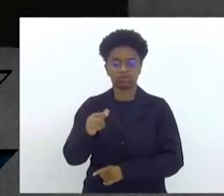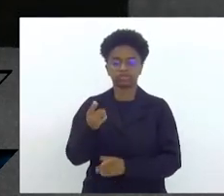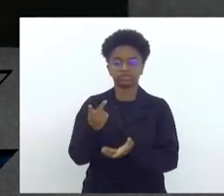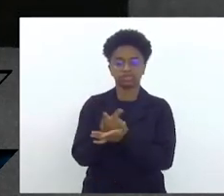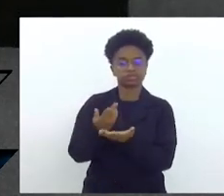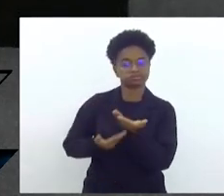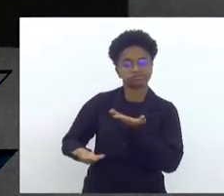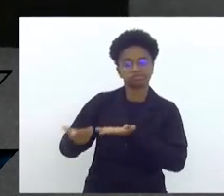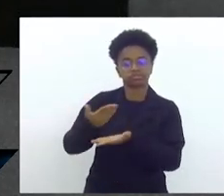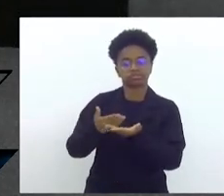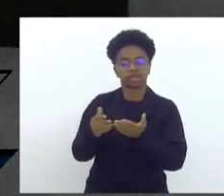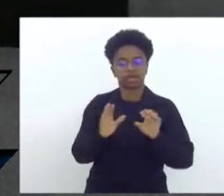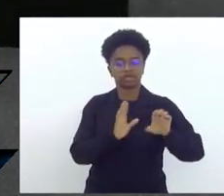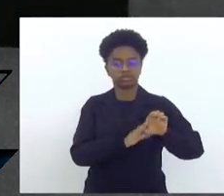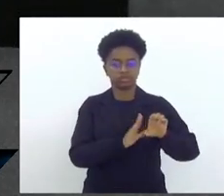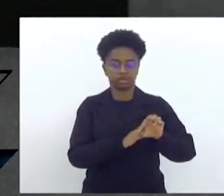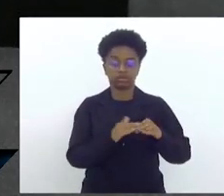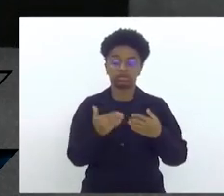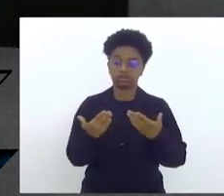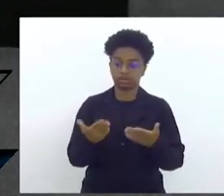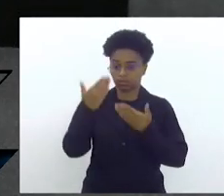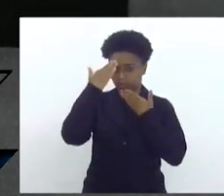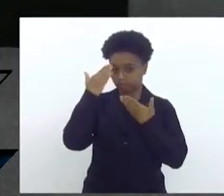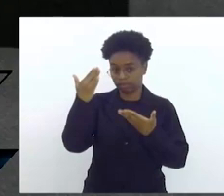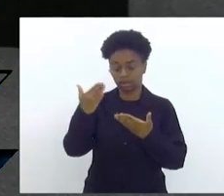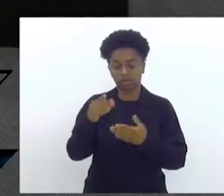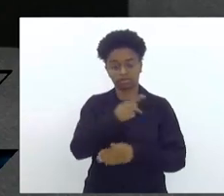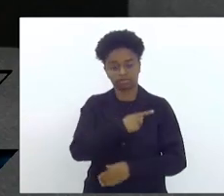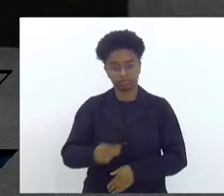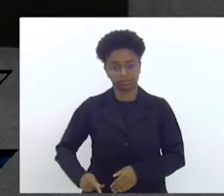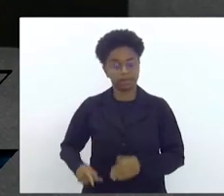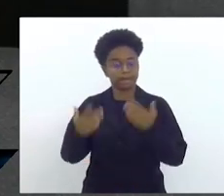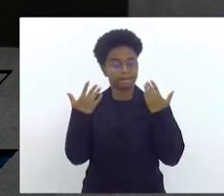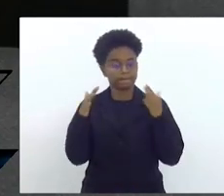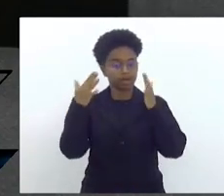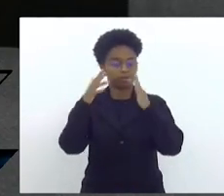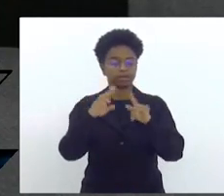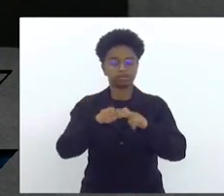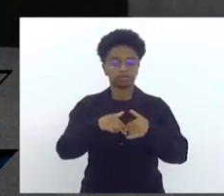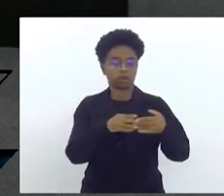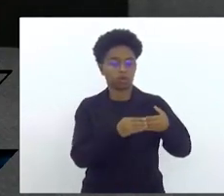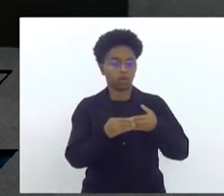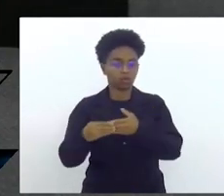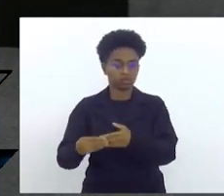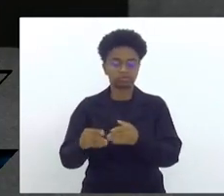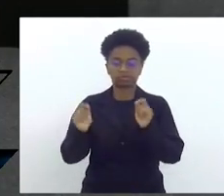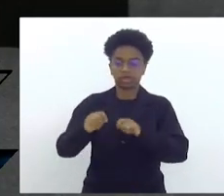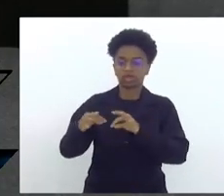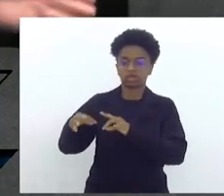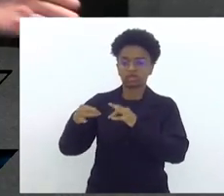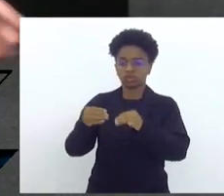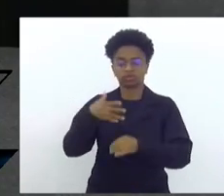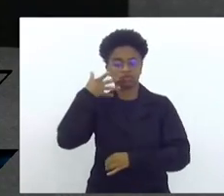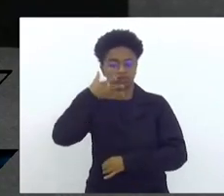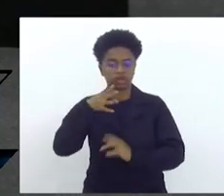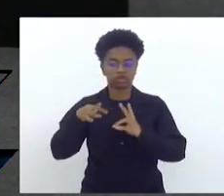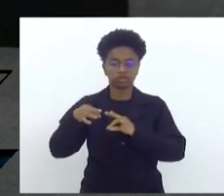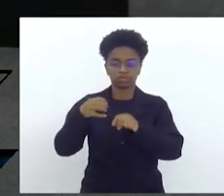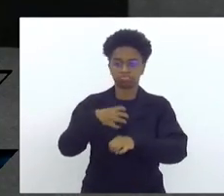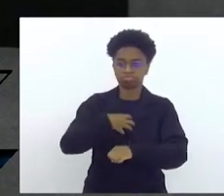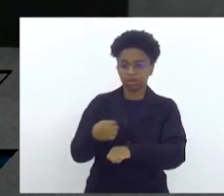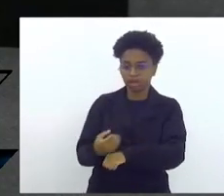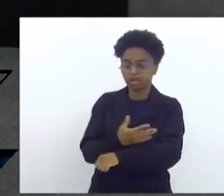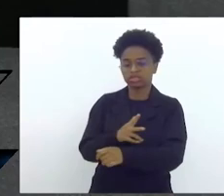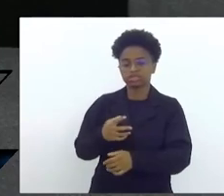principalmente com o campo da esquerda então muito obrigado Presidente Parabéns pela condução aqui de todo mundo poder falar todo mundo poder se posicionar